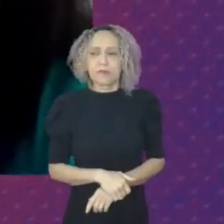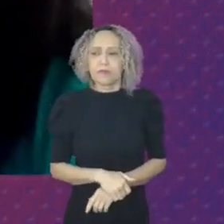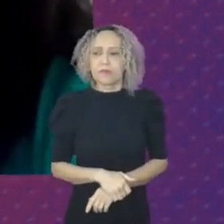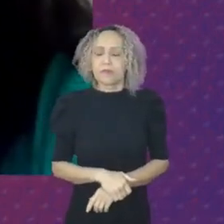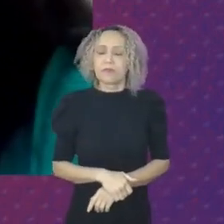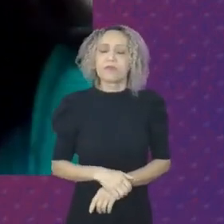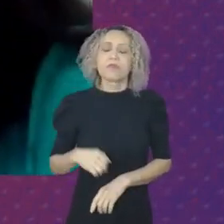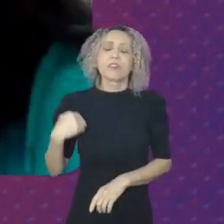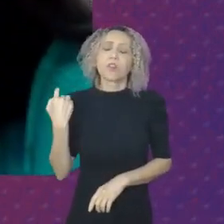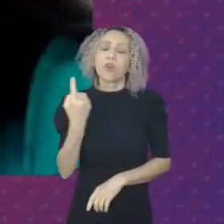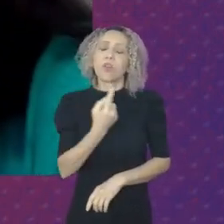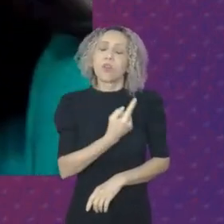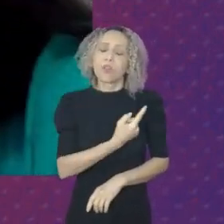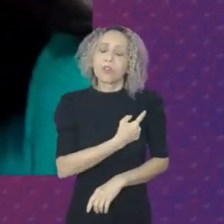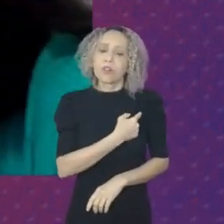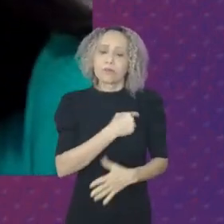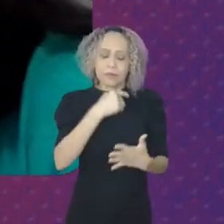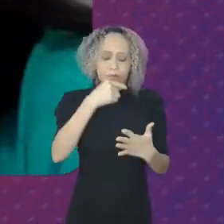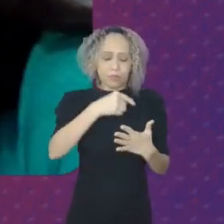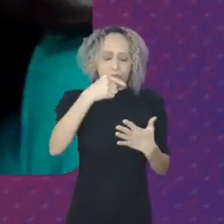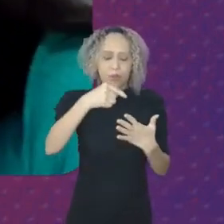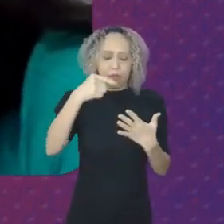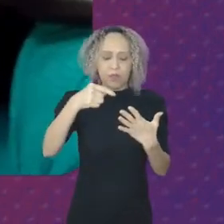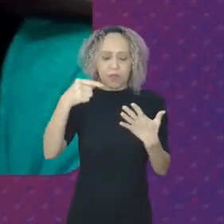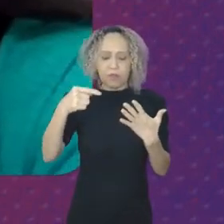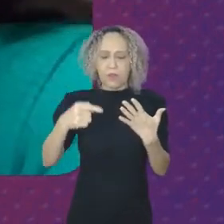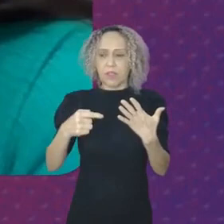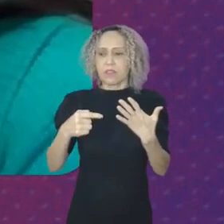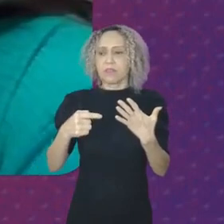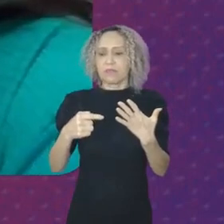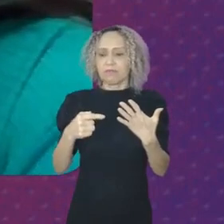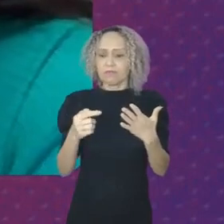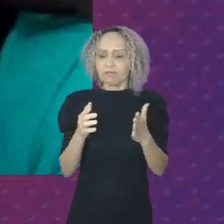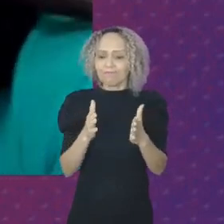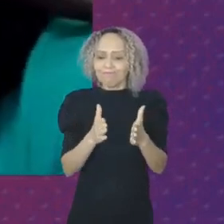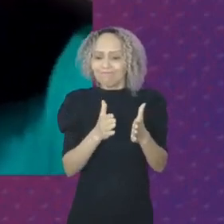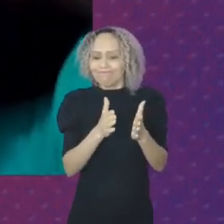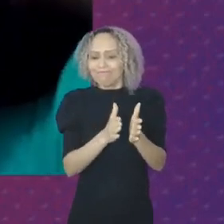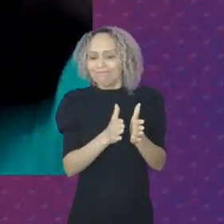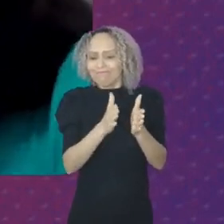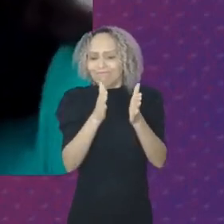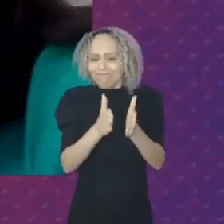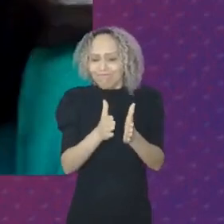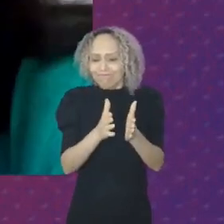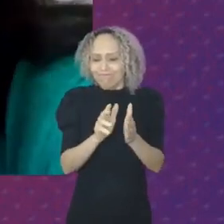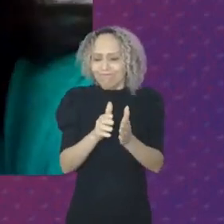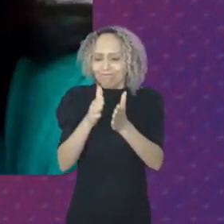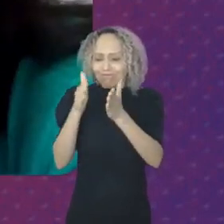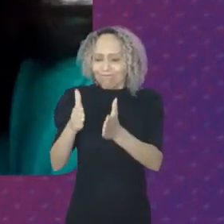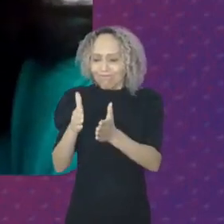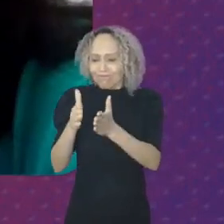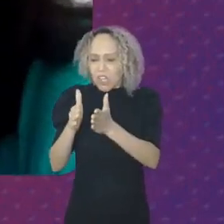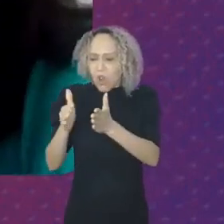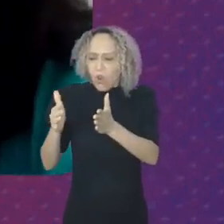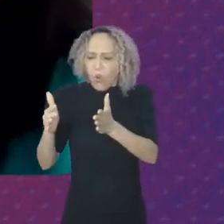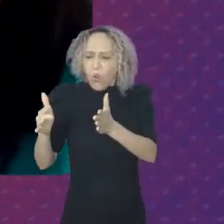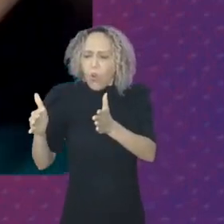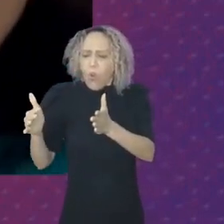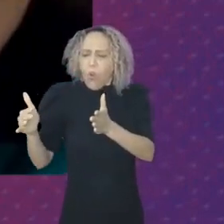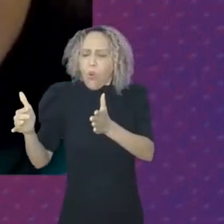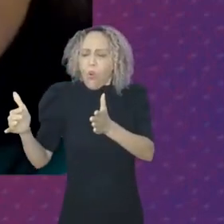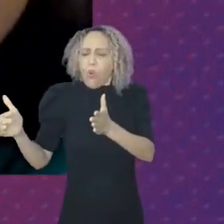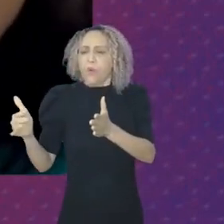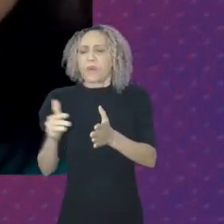pontos principais em ações de curto, médio e longo prazo para poder entregar esse serviço